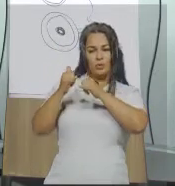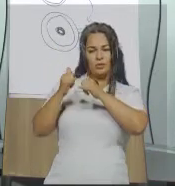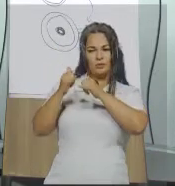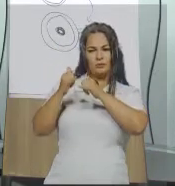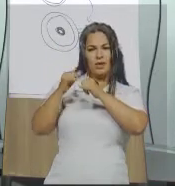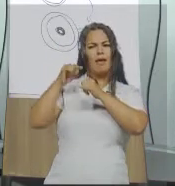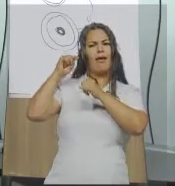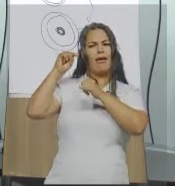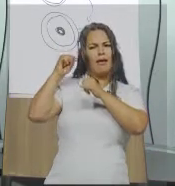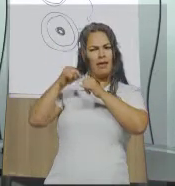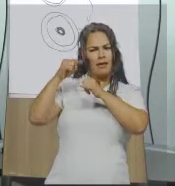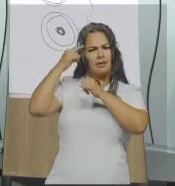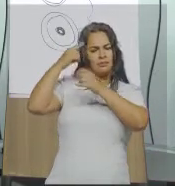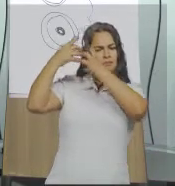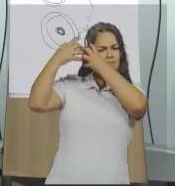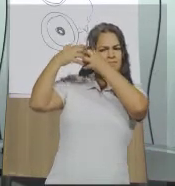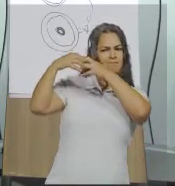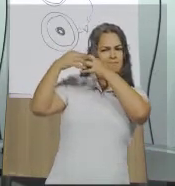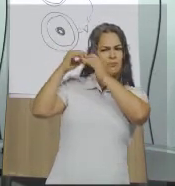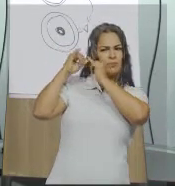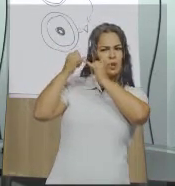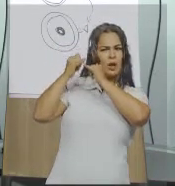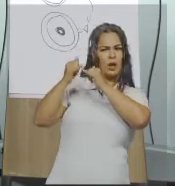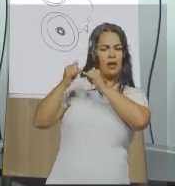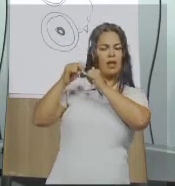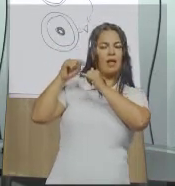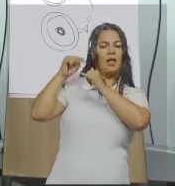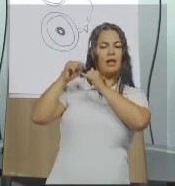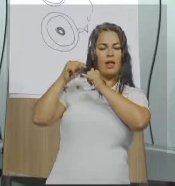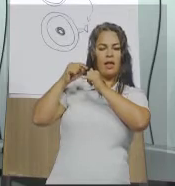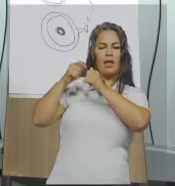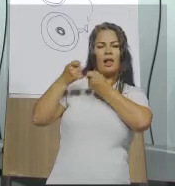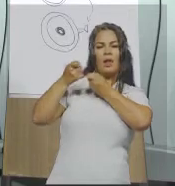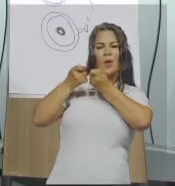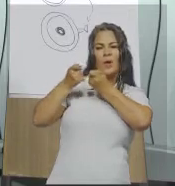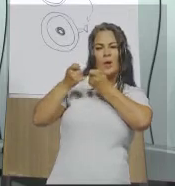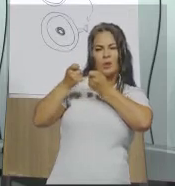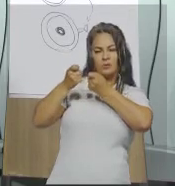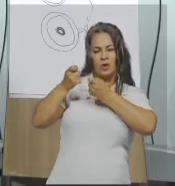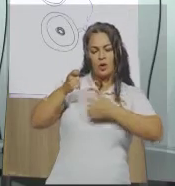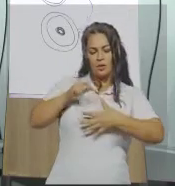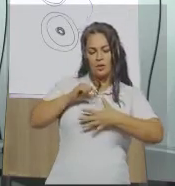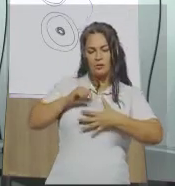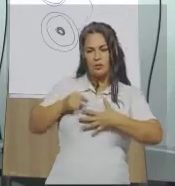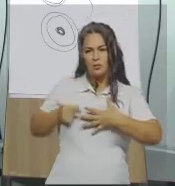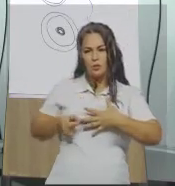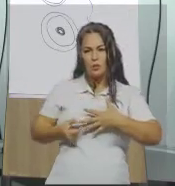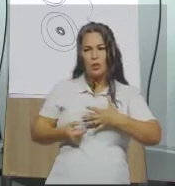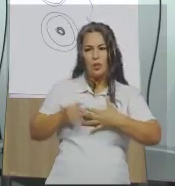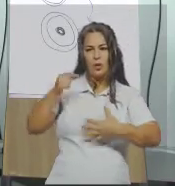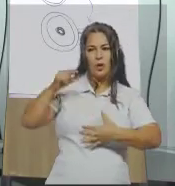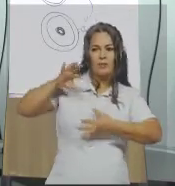controla o sistema endócrino, principalmente numa parte específica que eu vou explicar aqui para você.